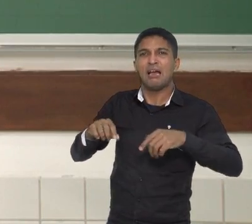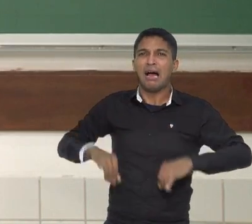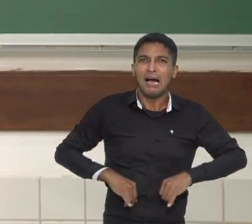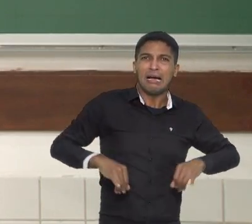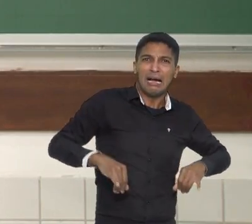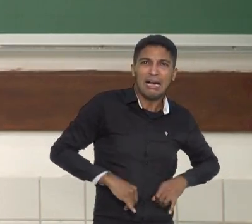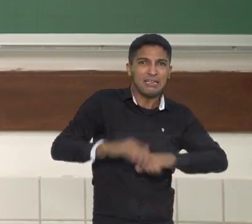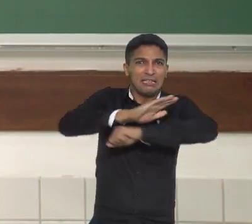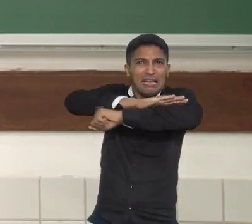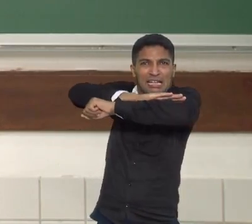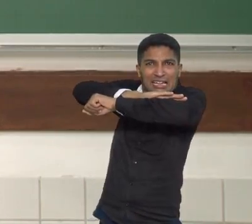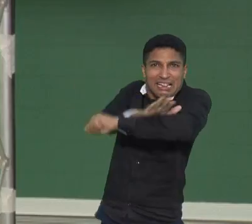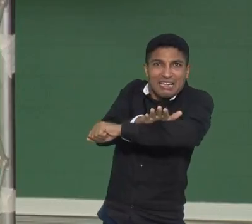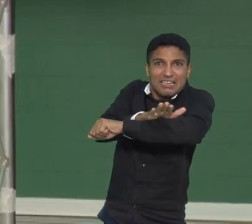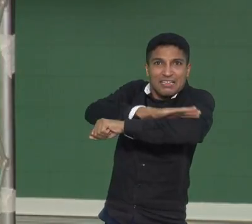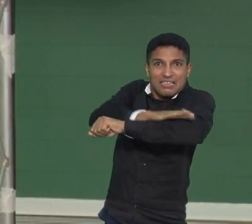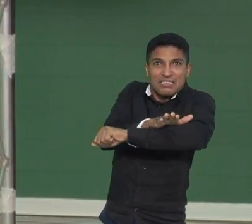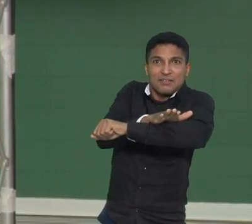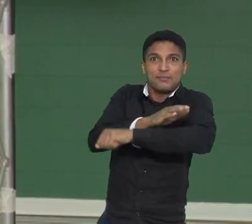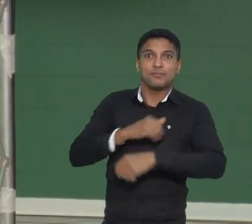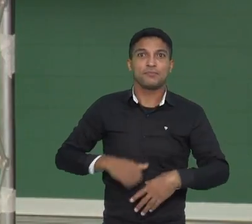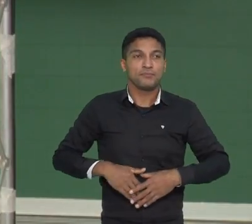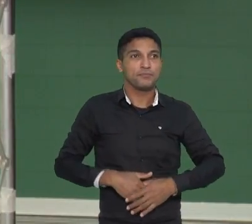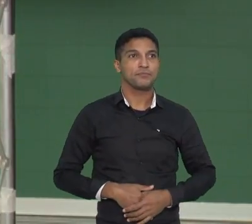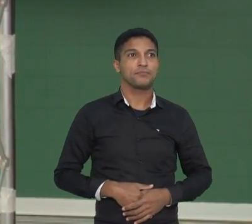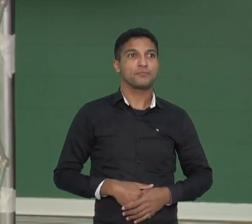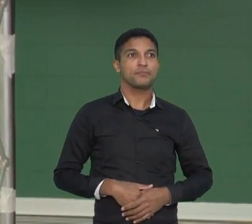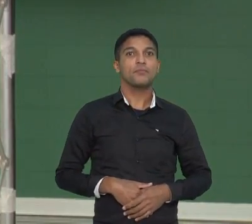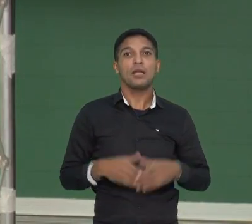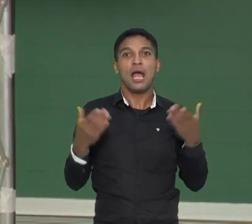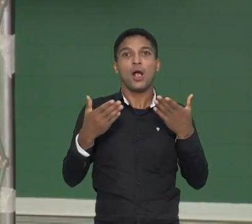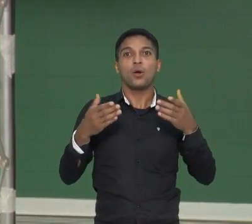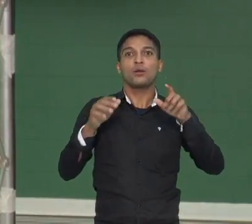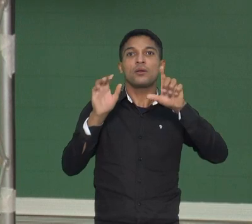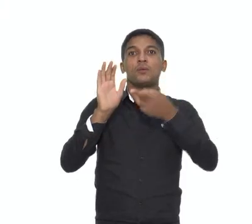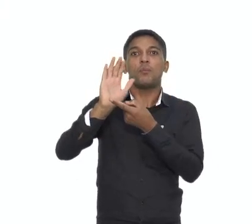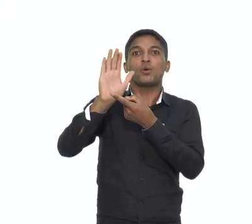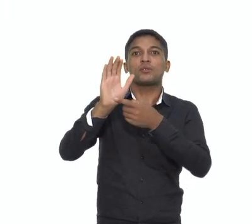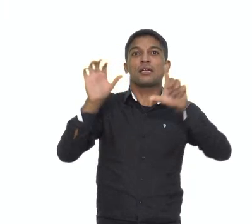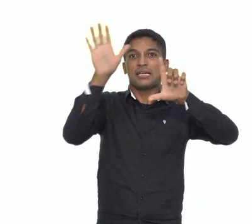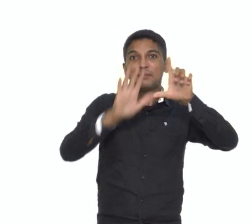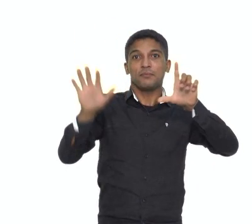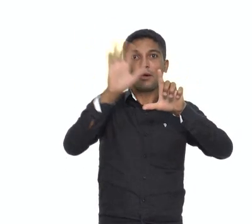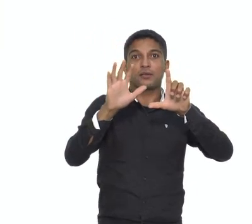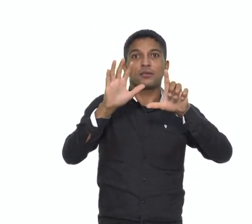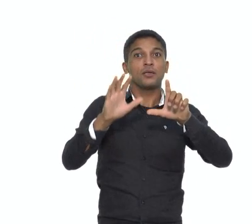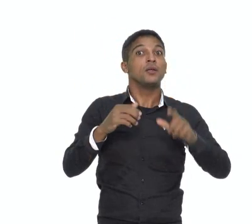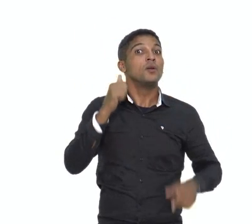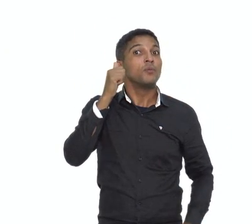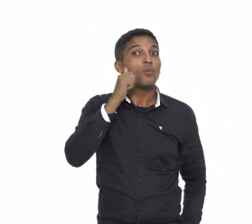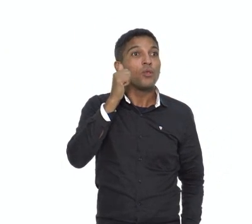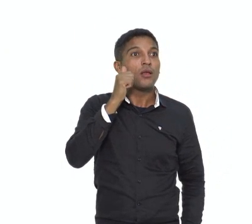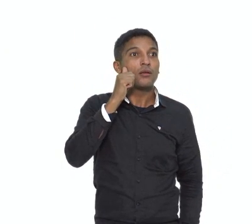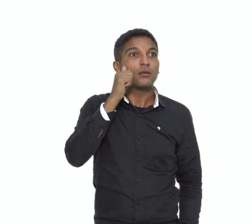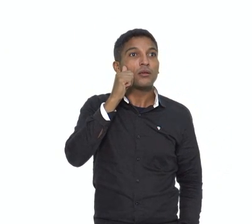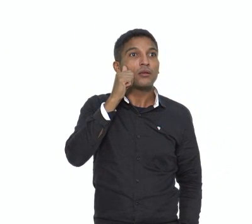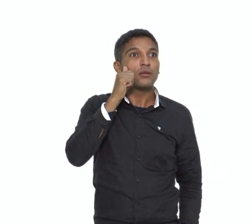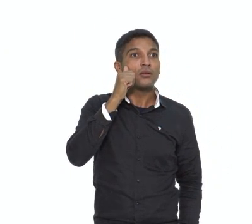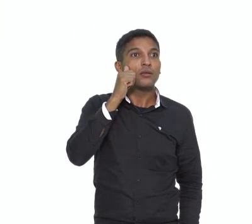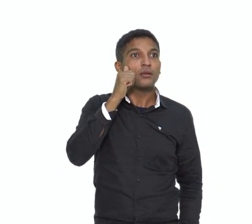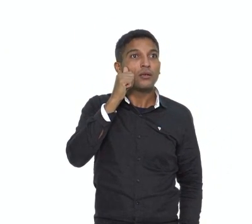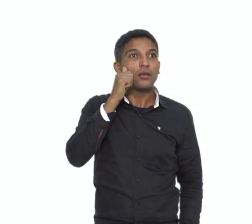Aqui, gente, quero apresentar para vocês uma imagem, enterro de uma mulher negra, obra de Debré, século